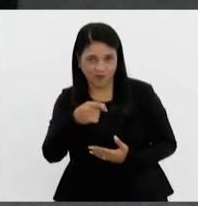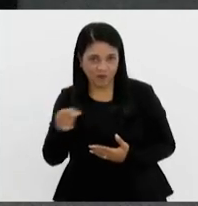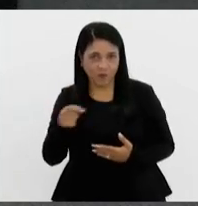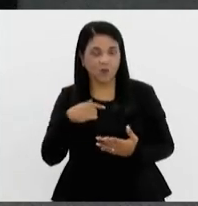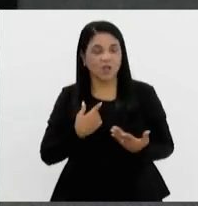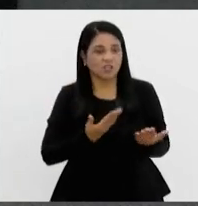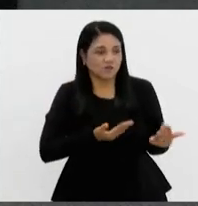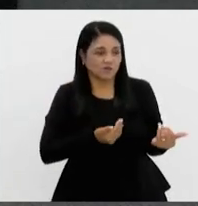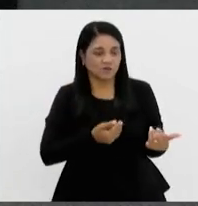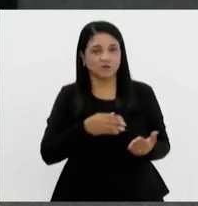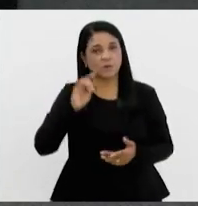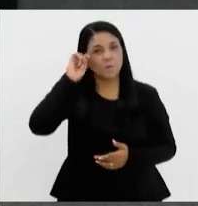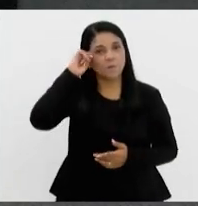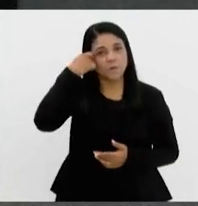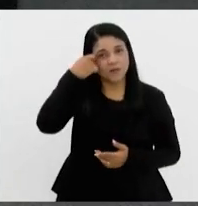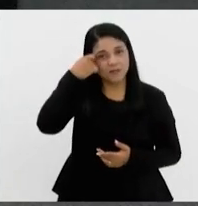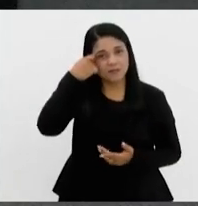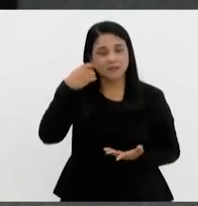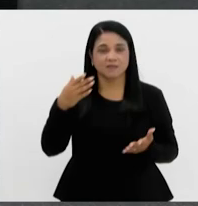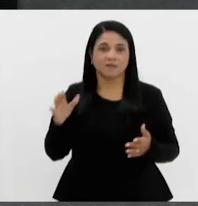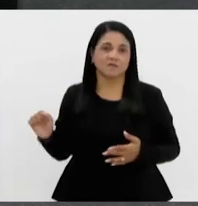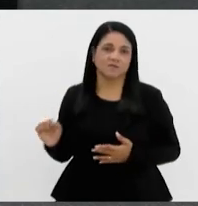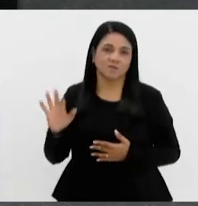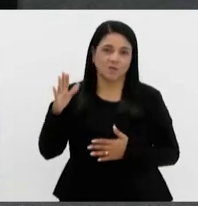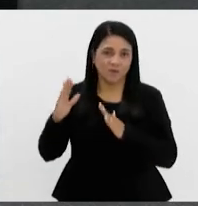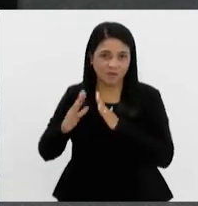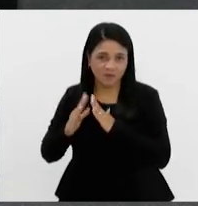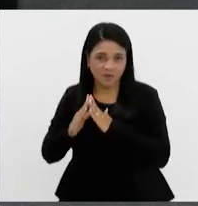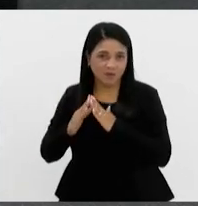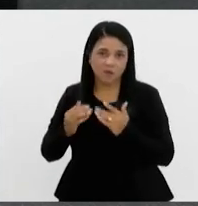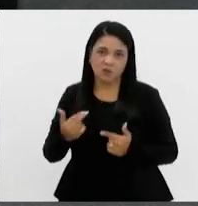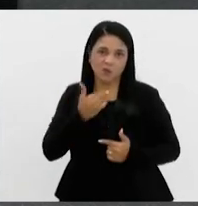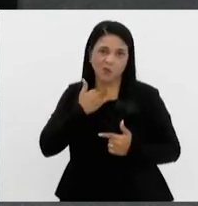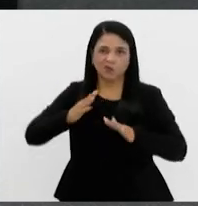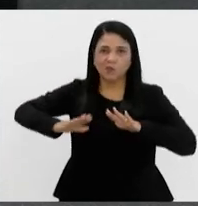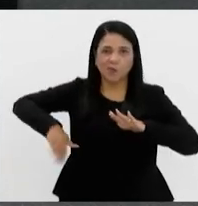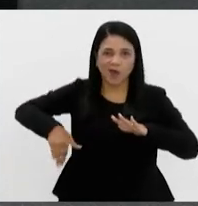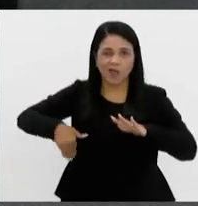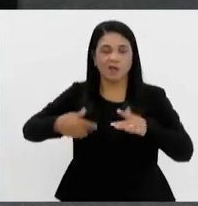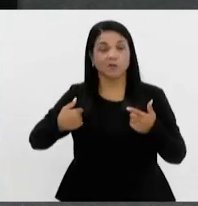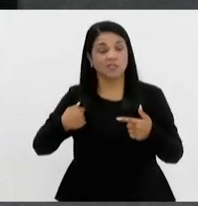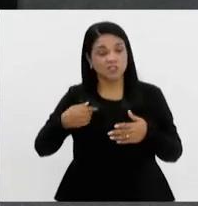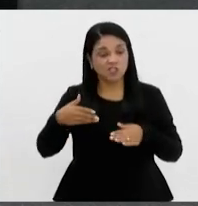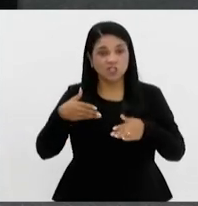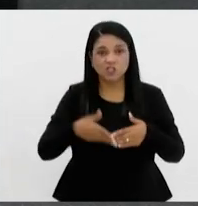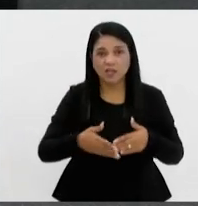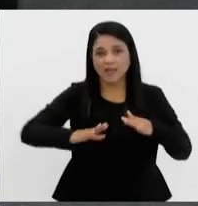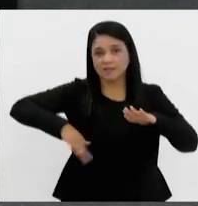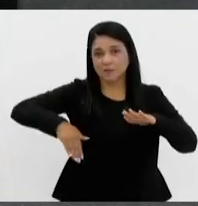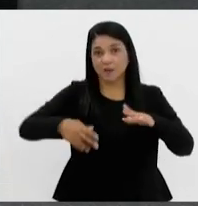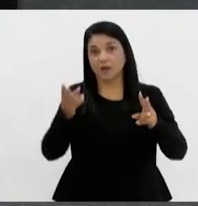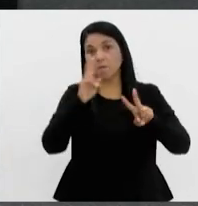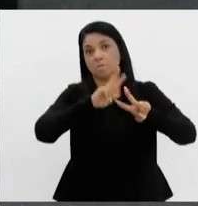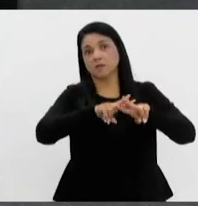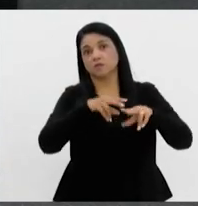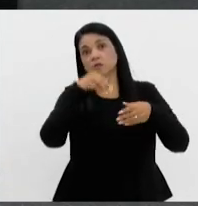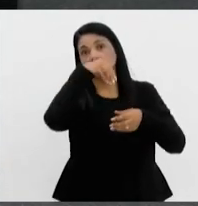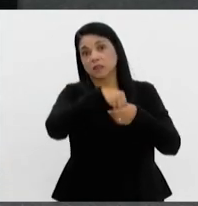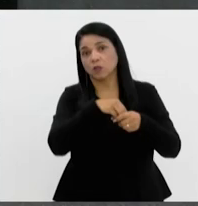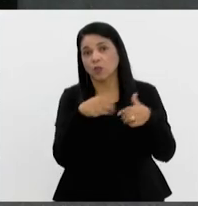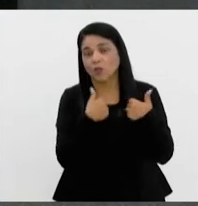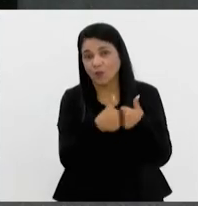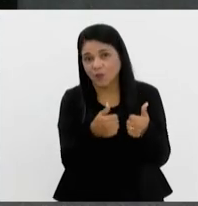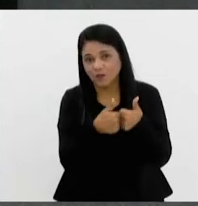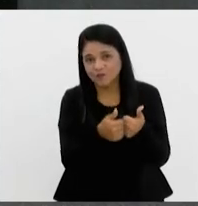pobre e favelada que não pôde ir à praia, porque ao ir à praia já era criminalizada e apreendida no ônibus ainda, mesmo sem